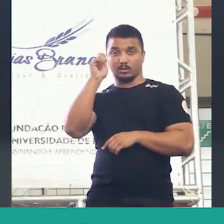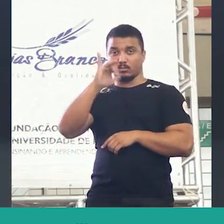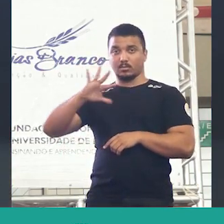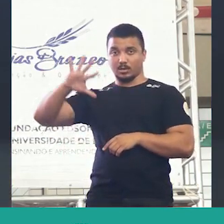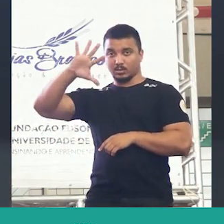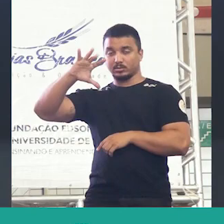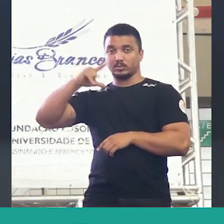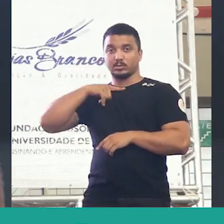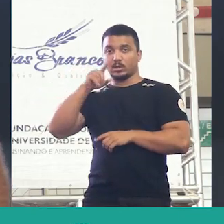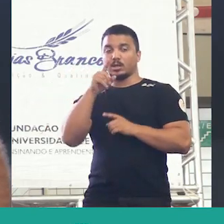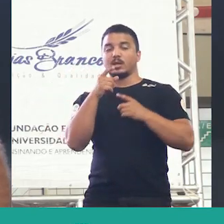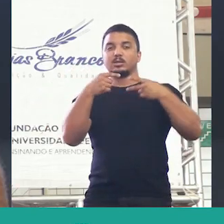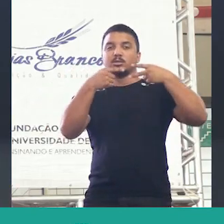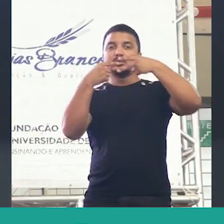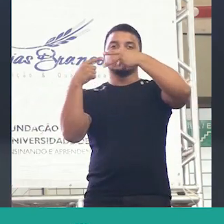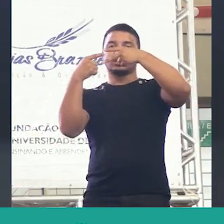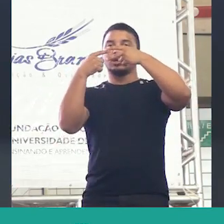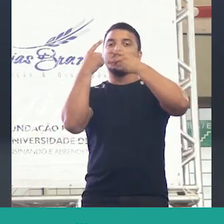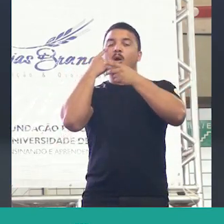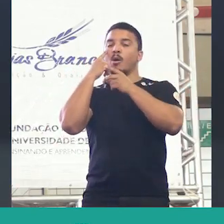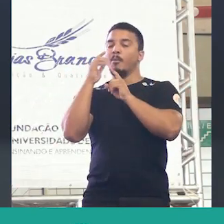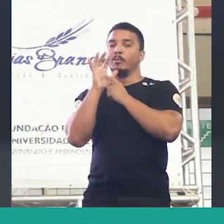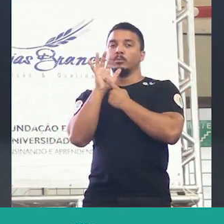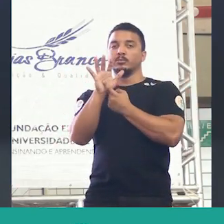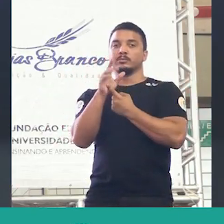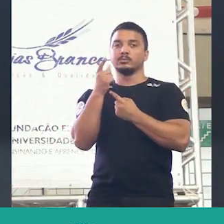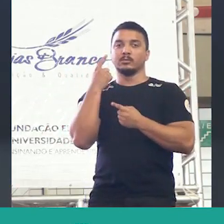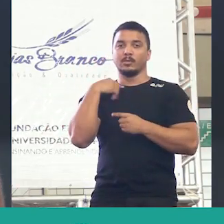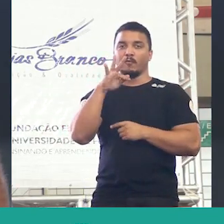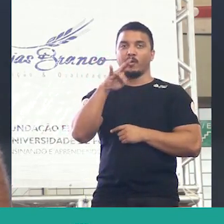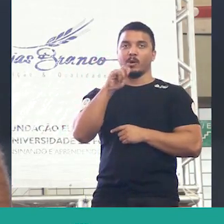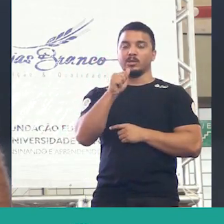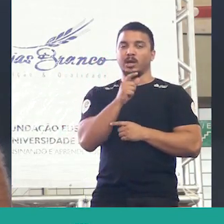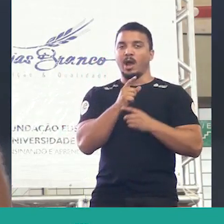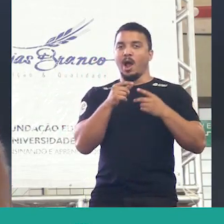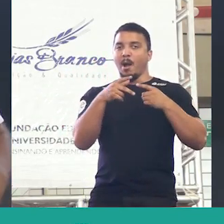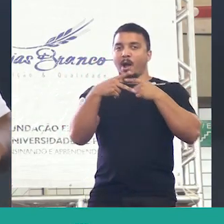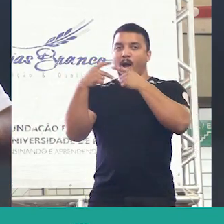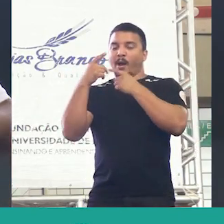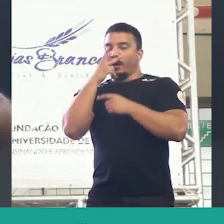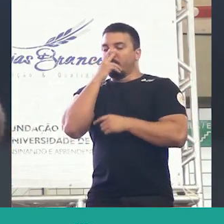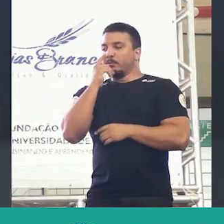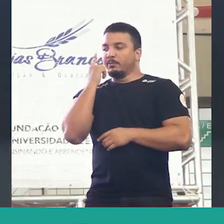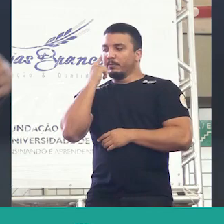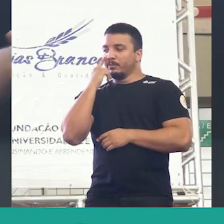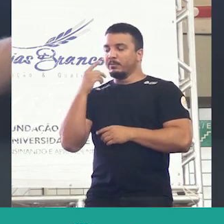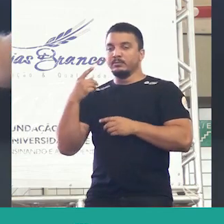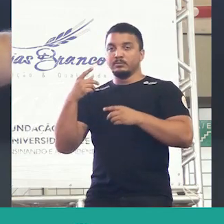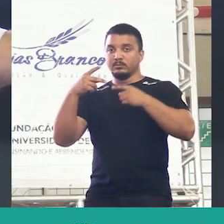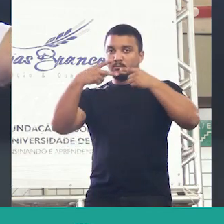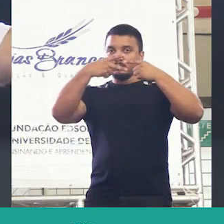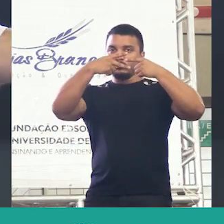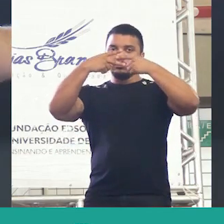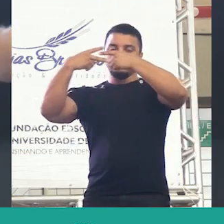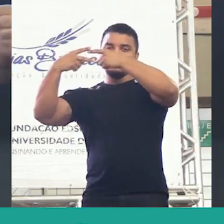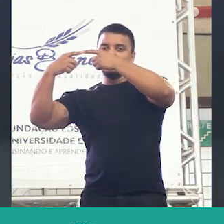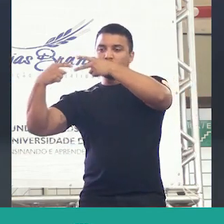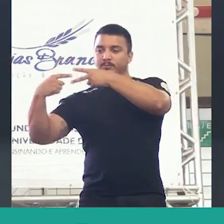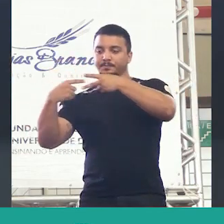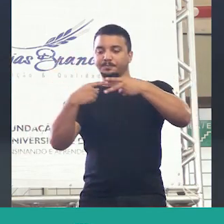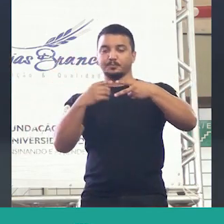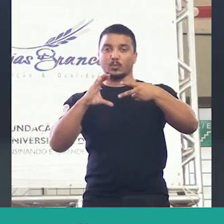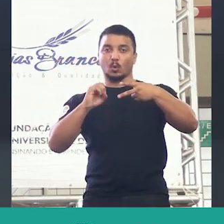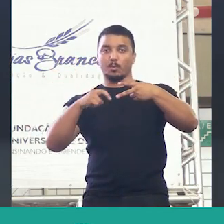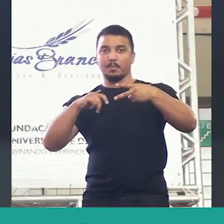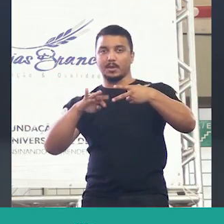desenho, tem uma setinha dizendo lá em cima, aumento da frequência. Aí lá embaixo tem um sentido contrário, ó, aumento